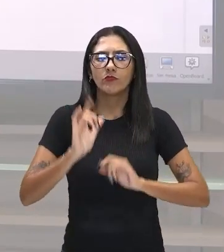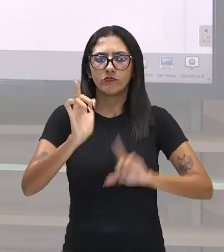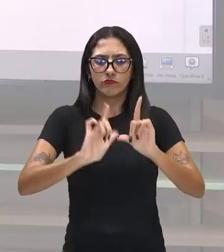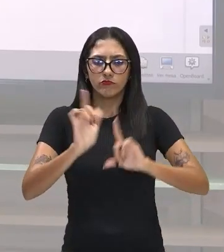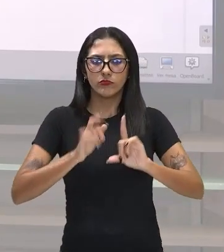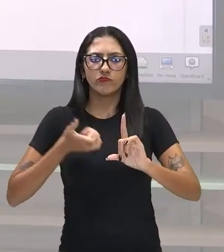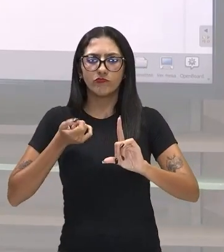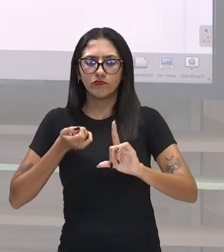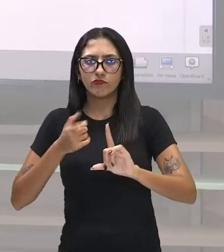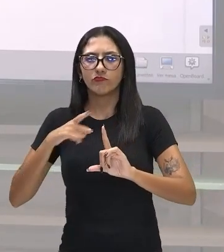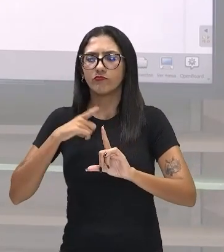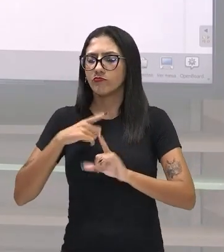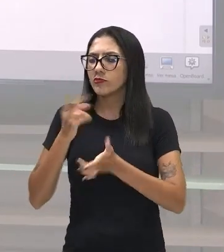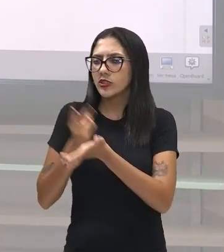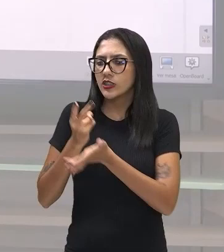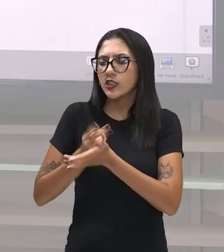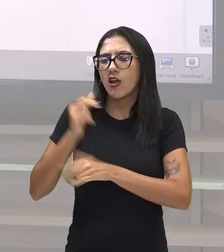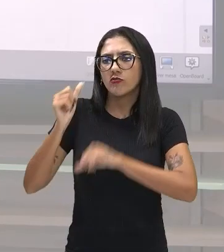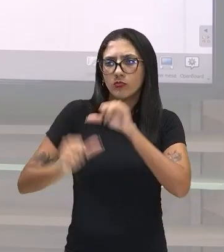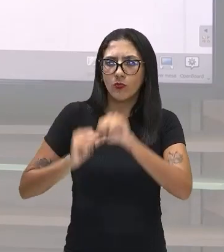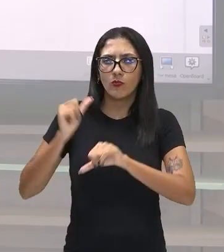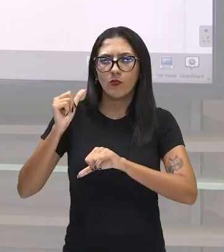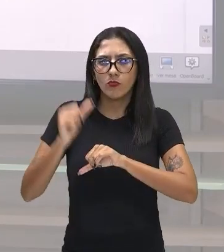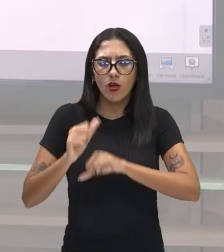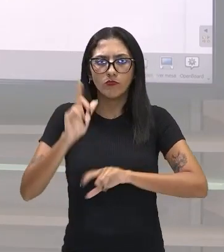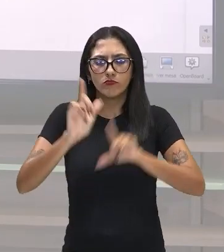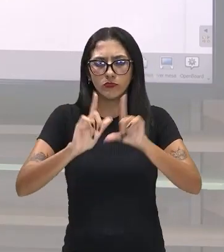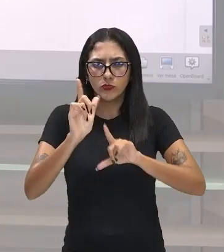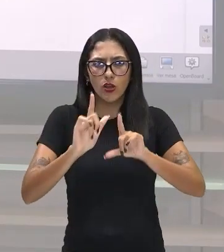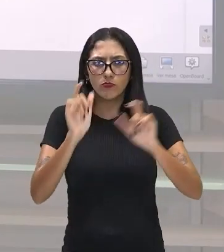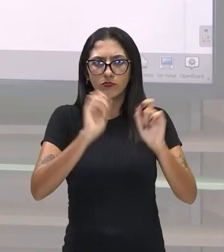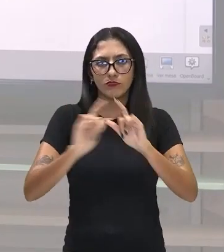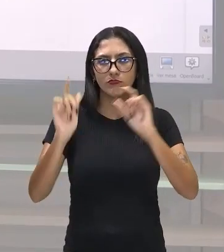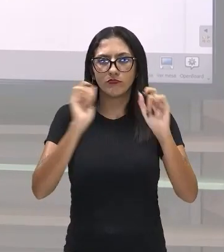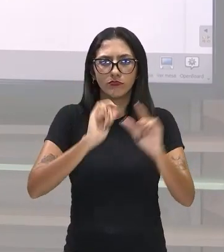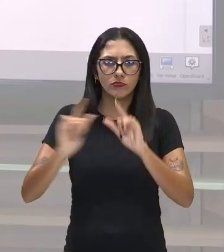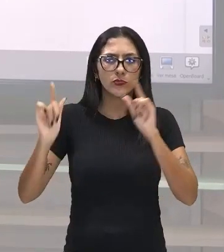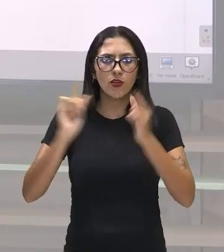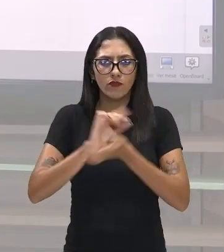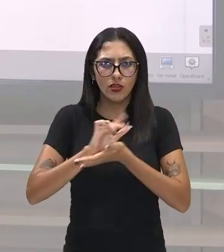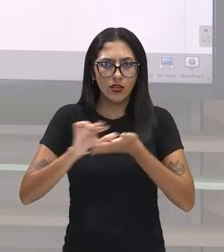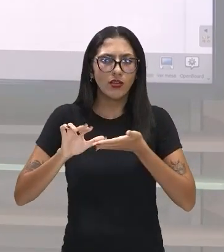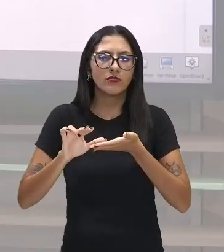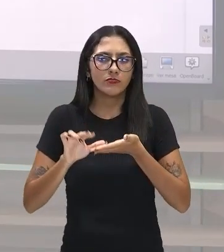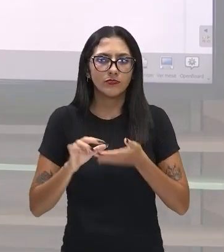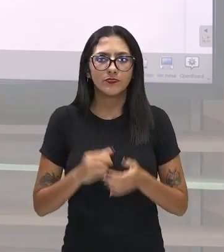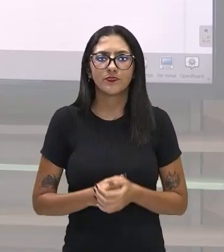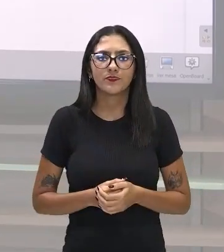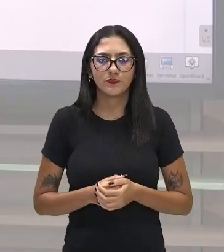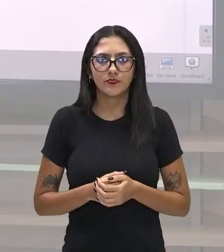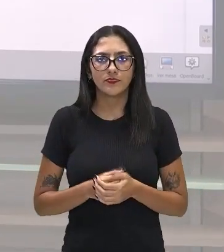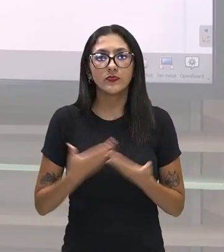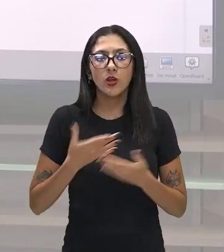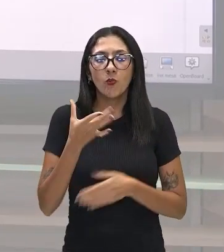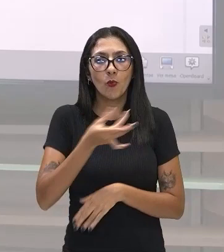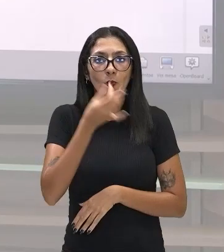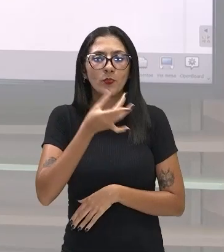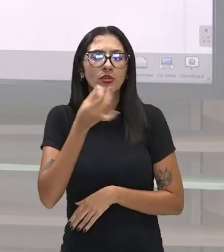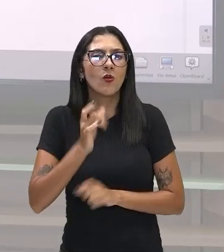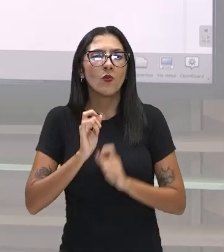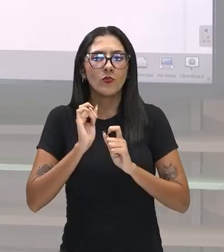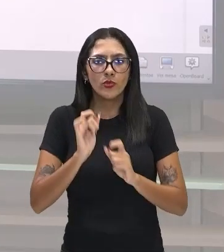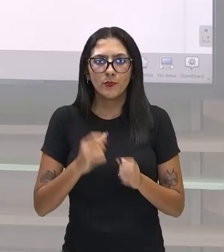poltrona e trocar tantas vezes quantas ele quiser e que não exige dele nenhum esforço, né? Na opinião dele,